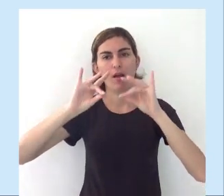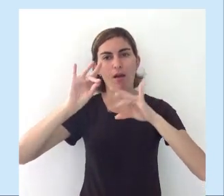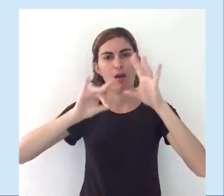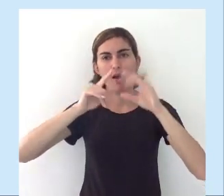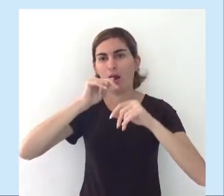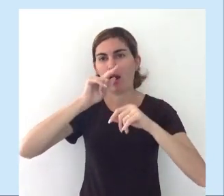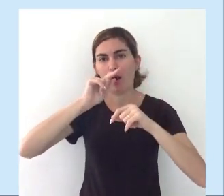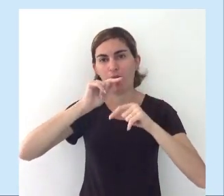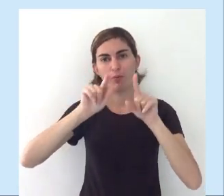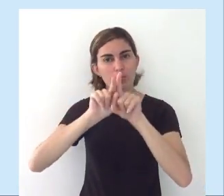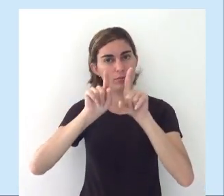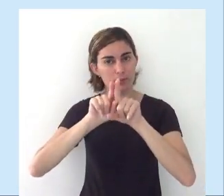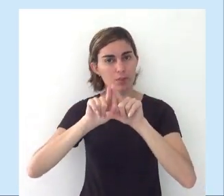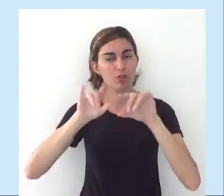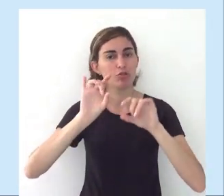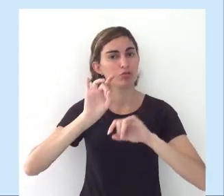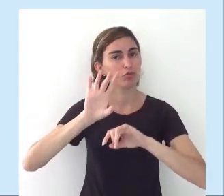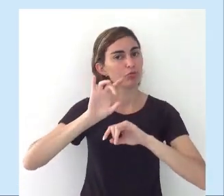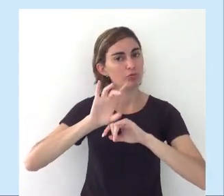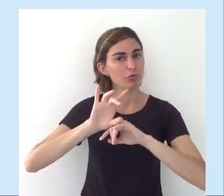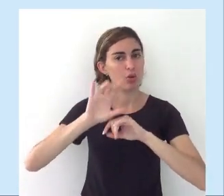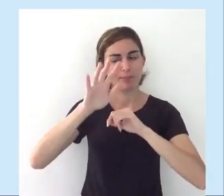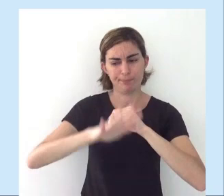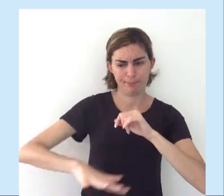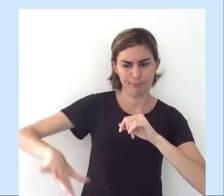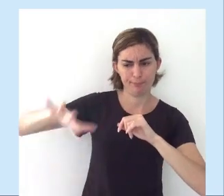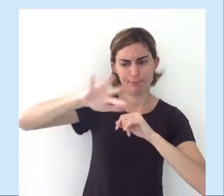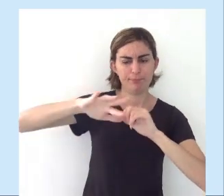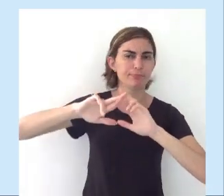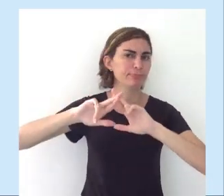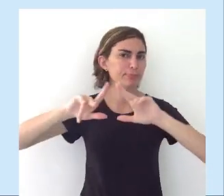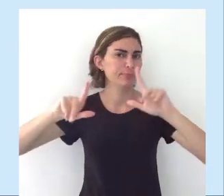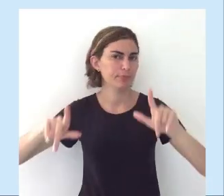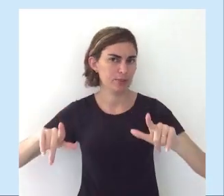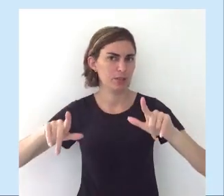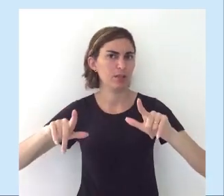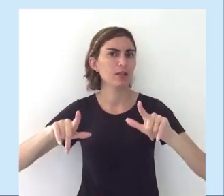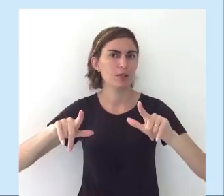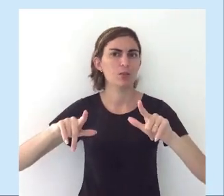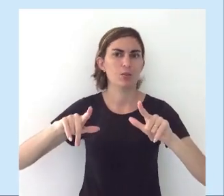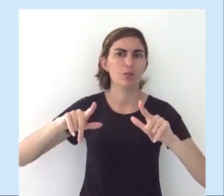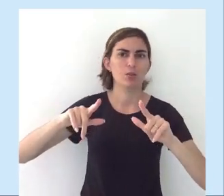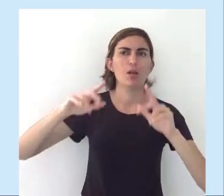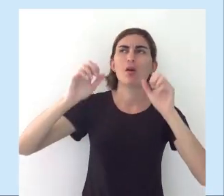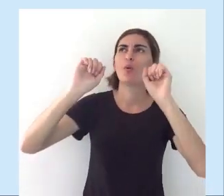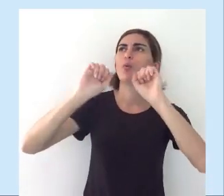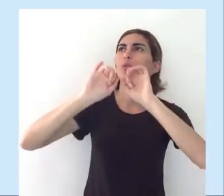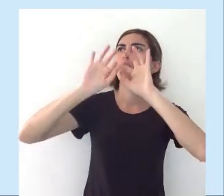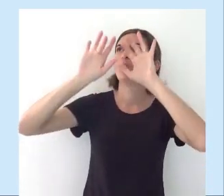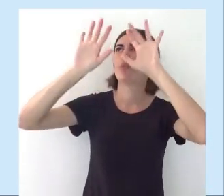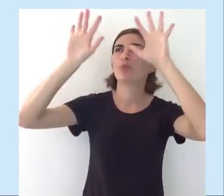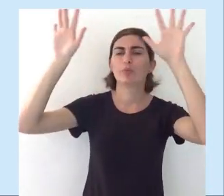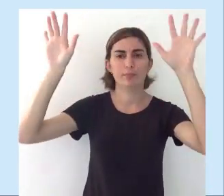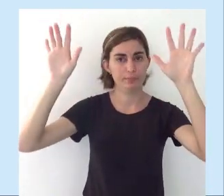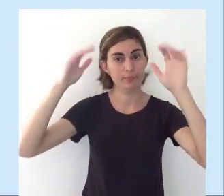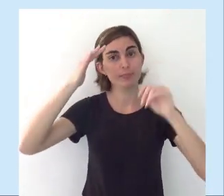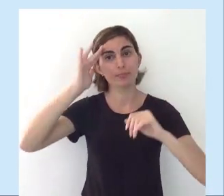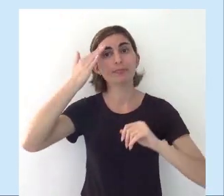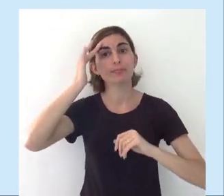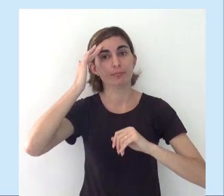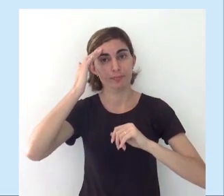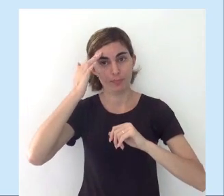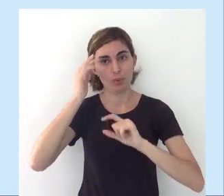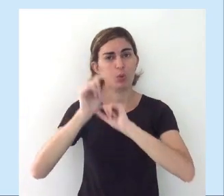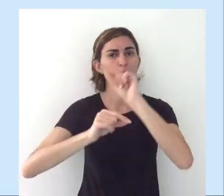água, certo? Só que em um ambiente diferente, tá? Num ambiente suspenso, né? Na atmosfera. Então a gente vai entender